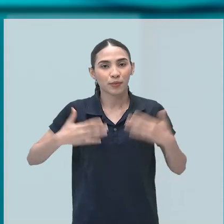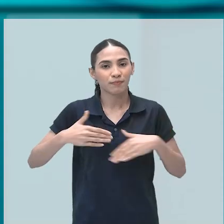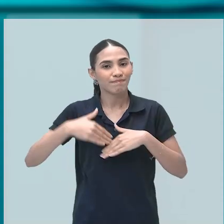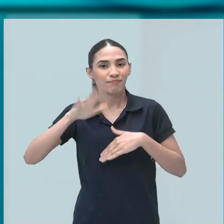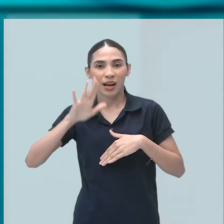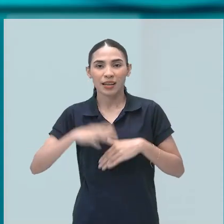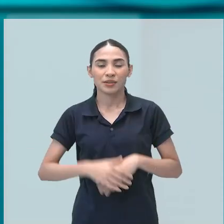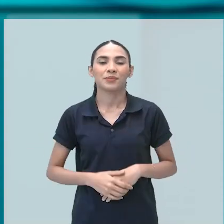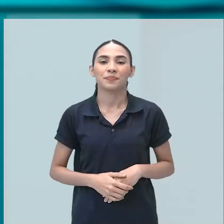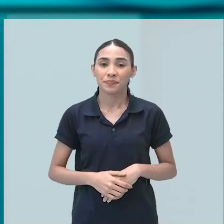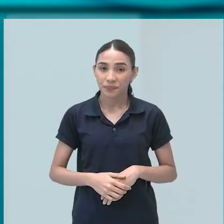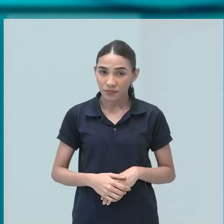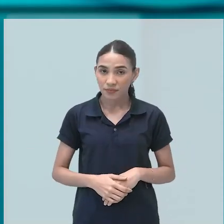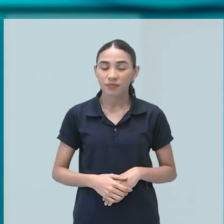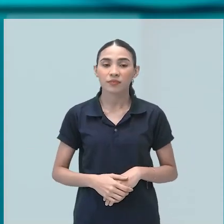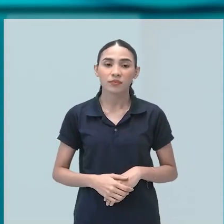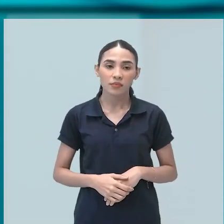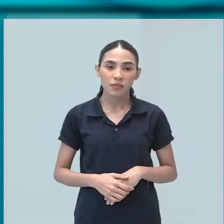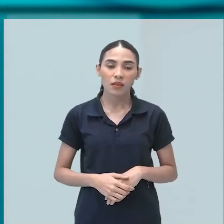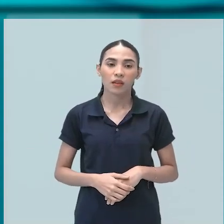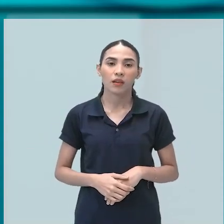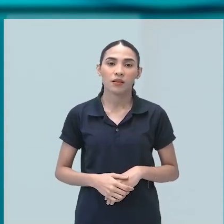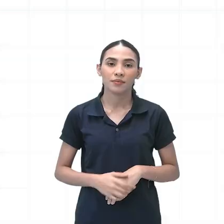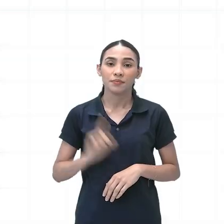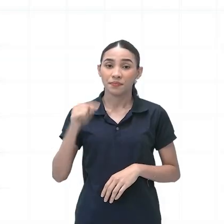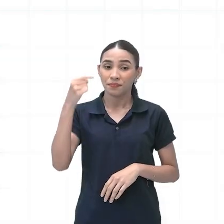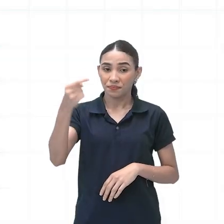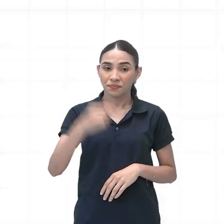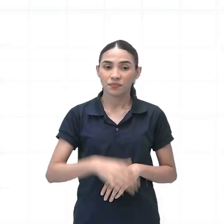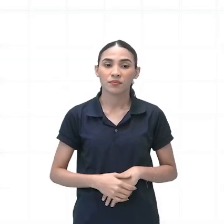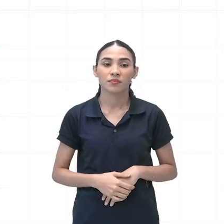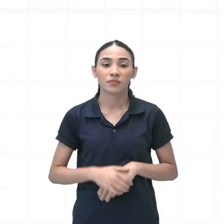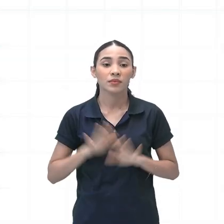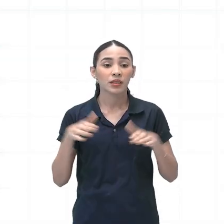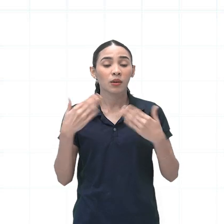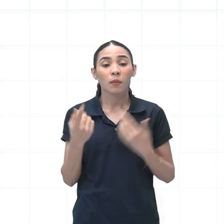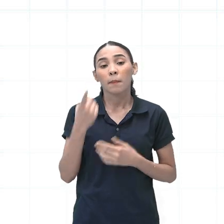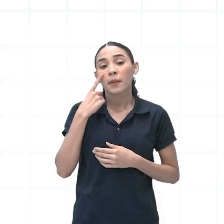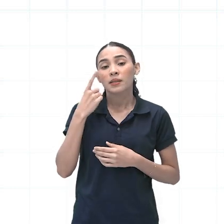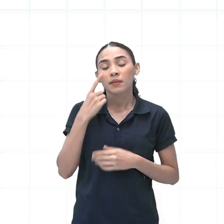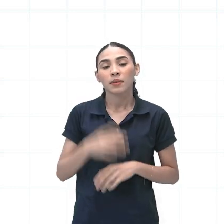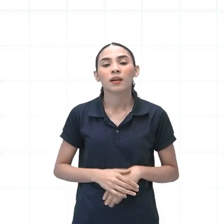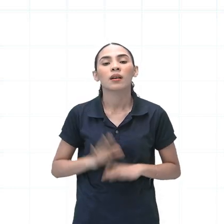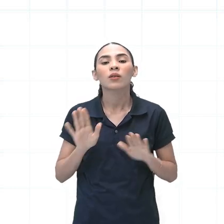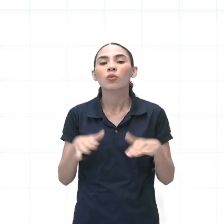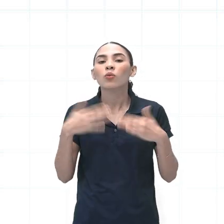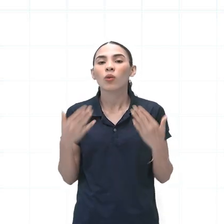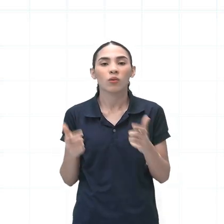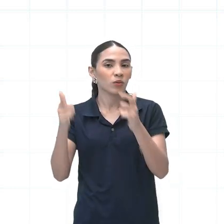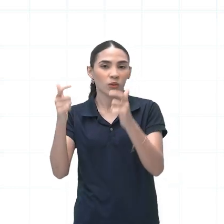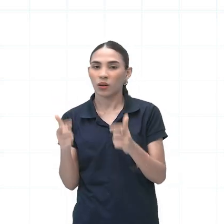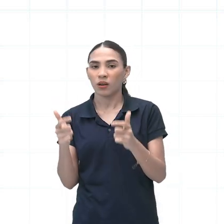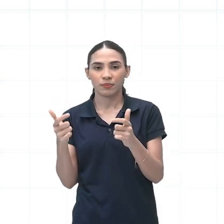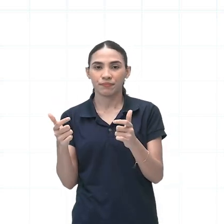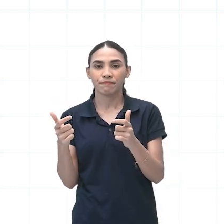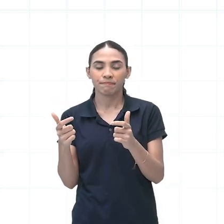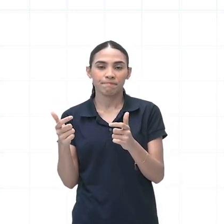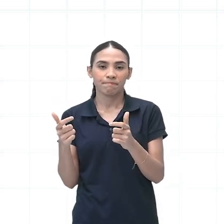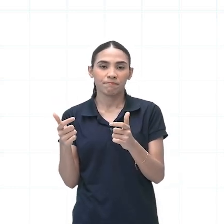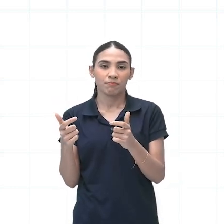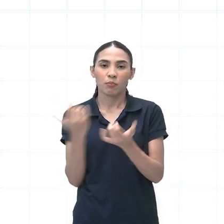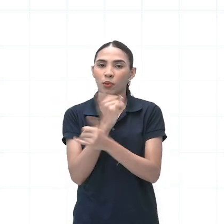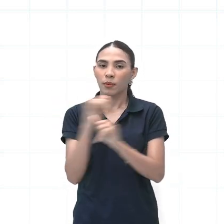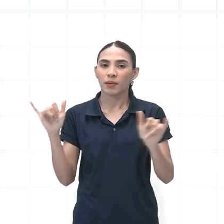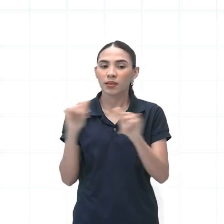possível, do que recebem. Certo? Vamos seguir? Então, observem aí qual é o espaço de circulação